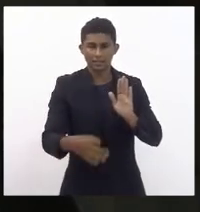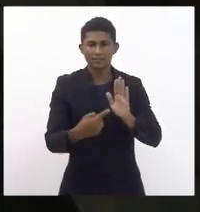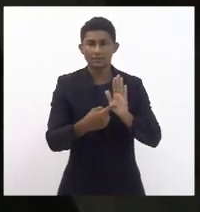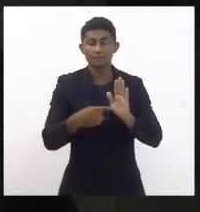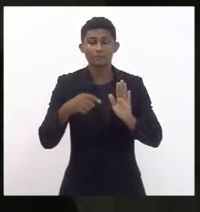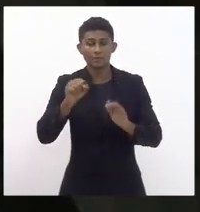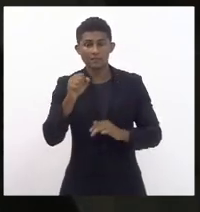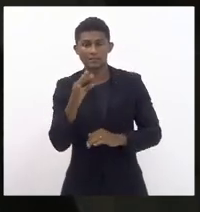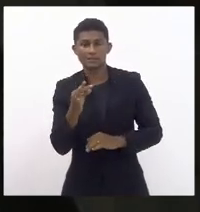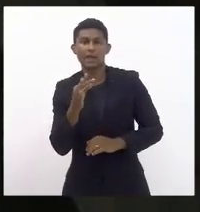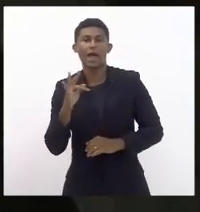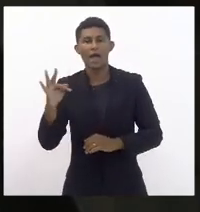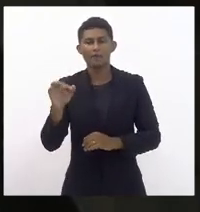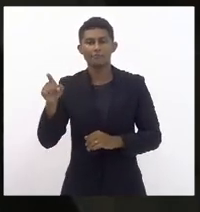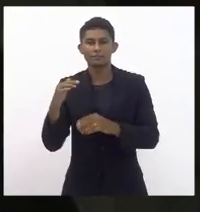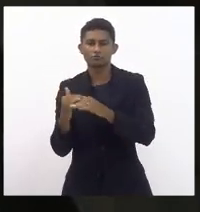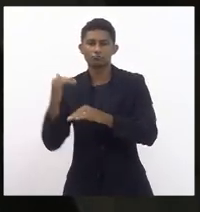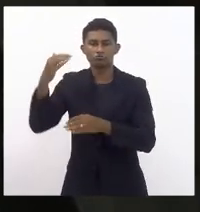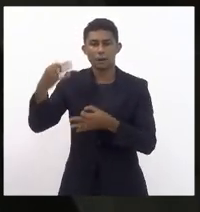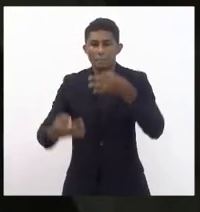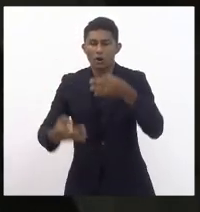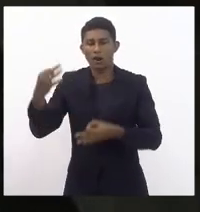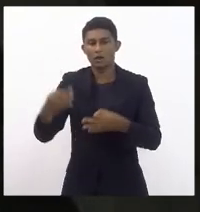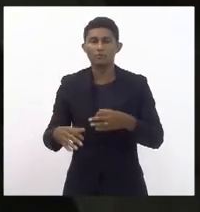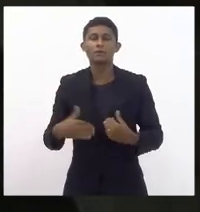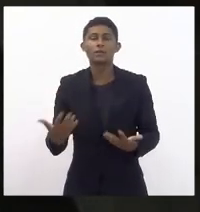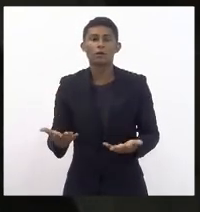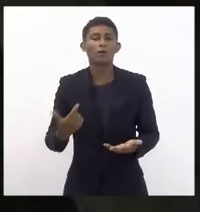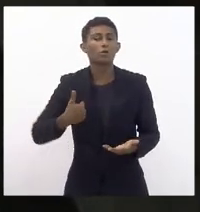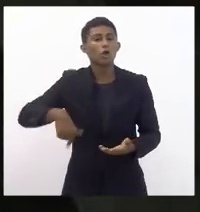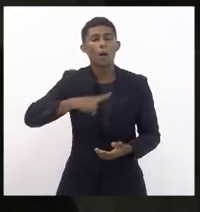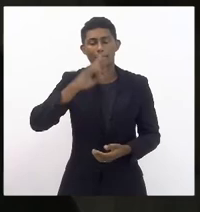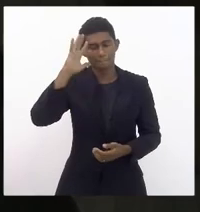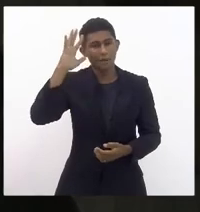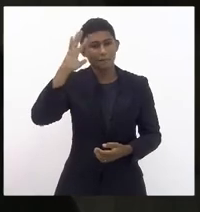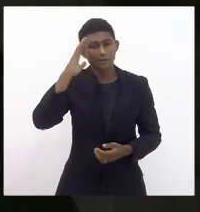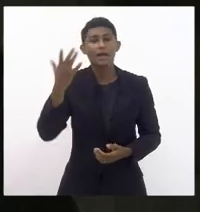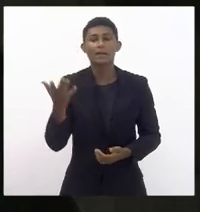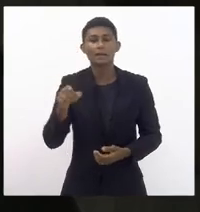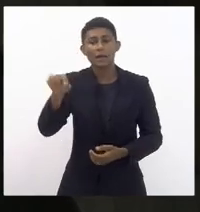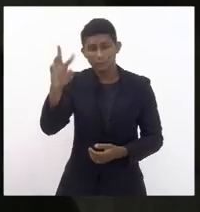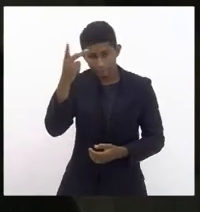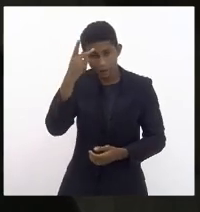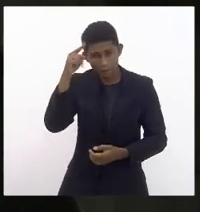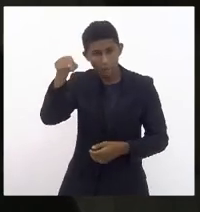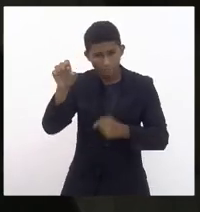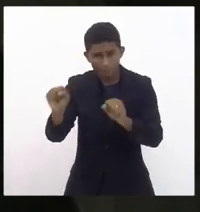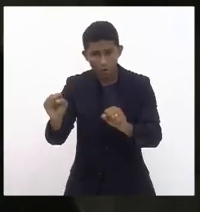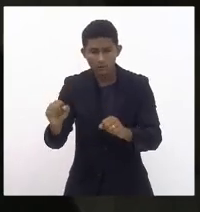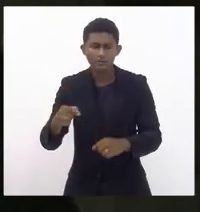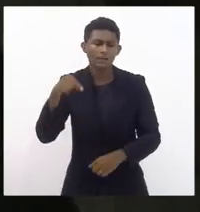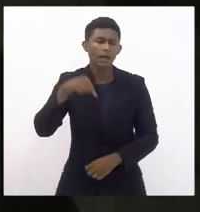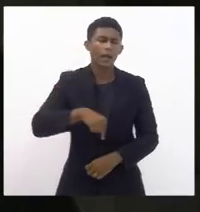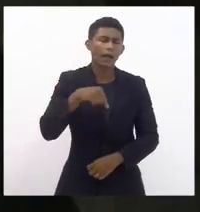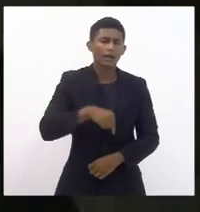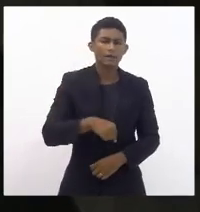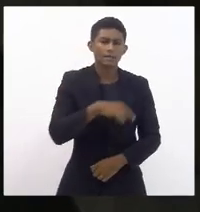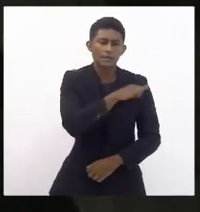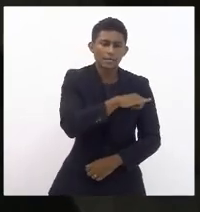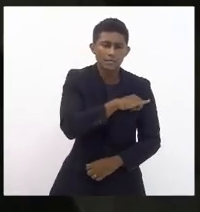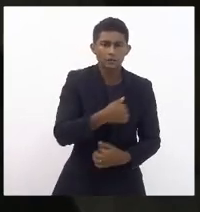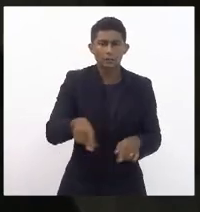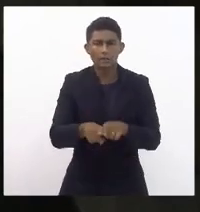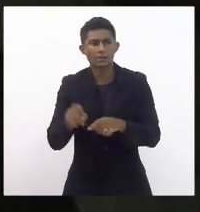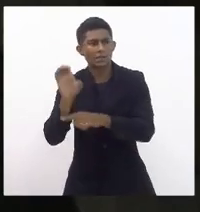emana do Supremo Tribunal Federal E aí a pergunta que não quer calar é a seguinte se pode no Estado de São Paulo que não pode em outros os outros